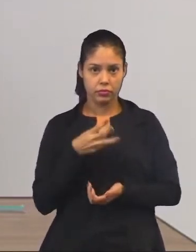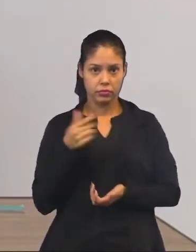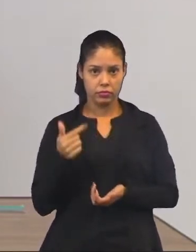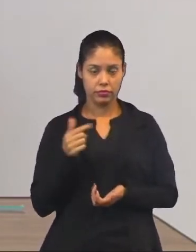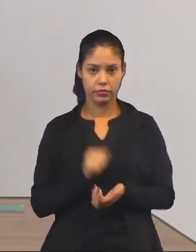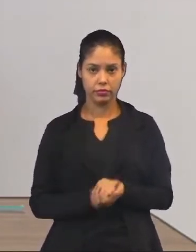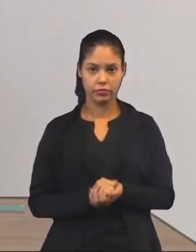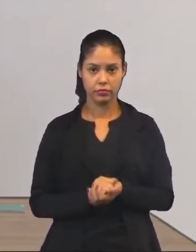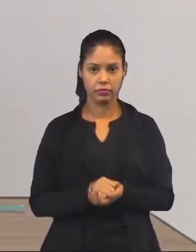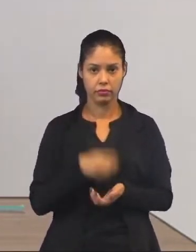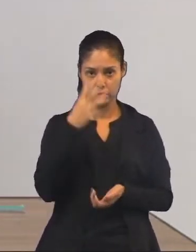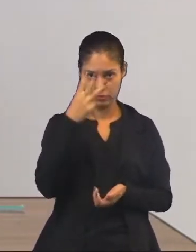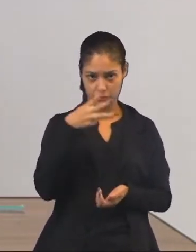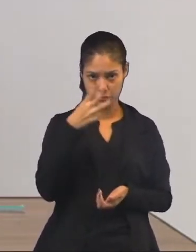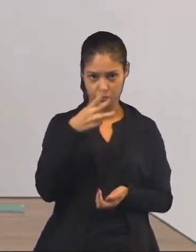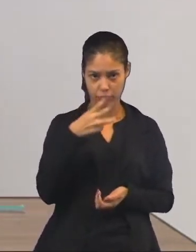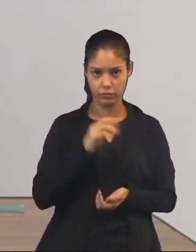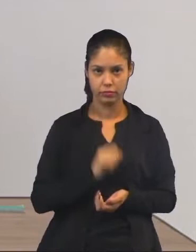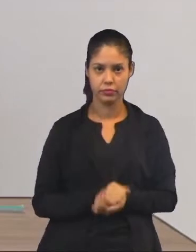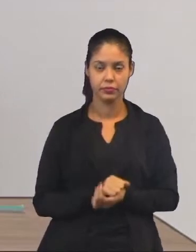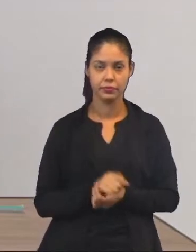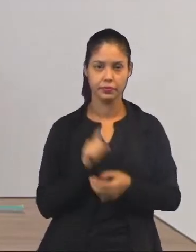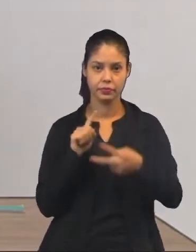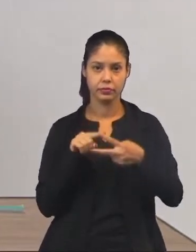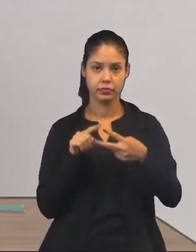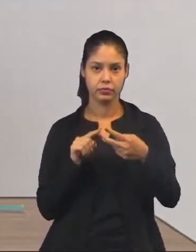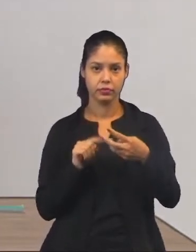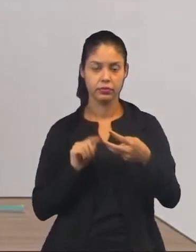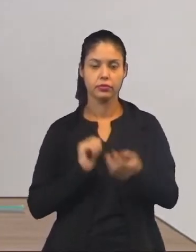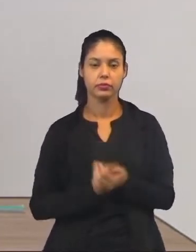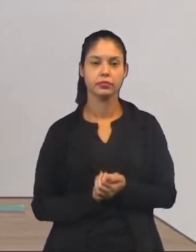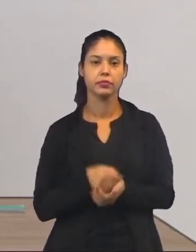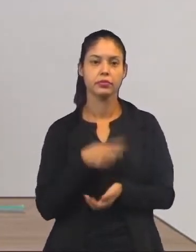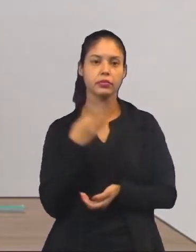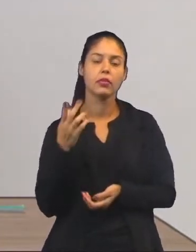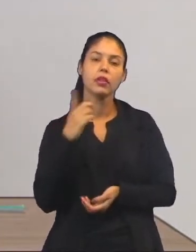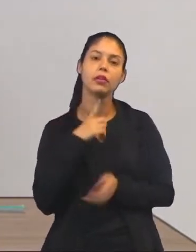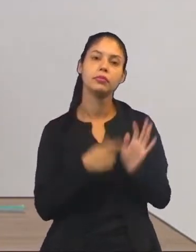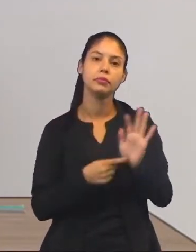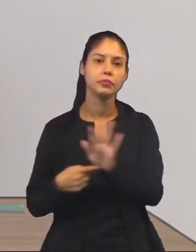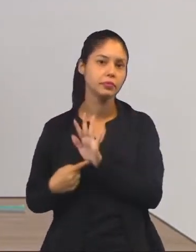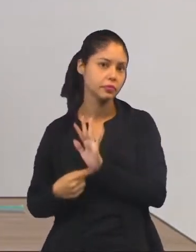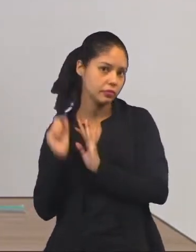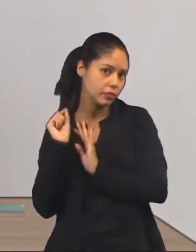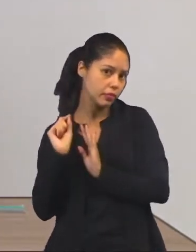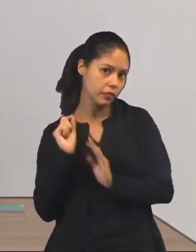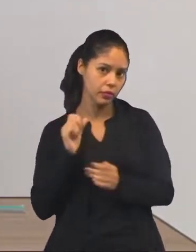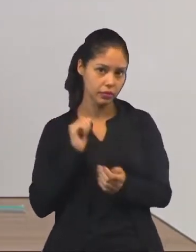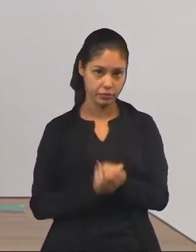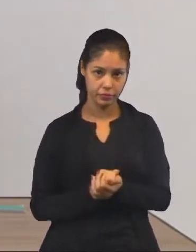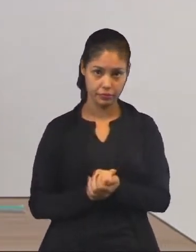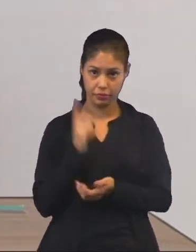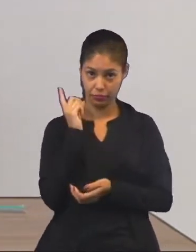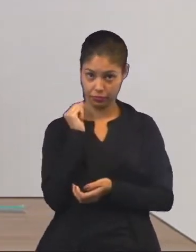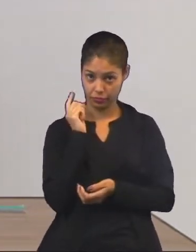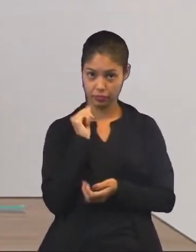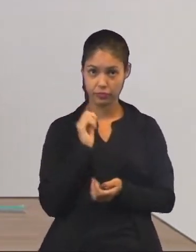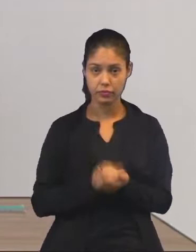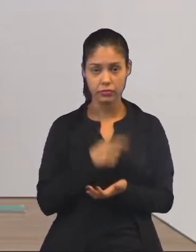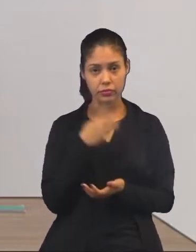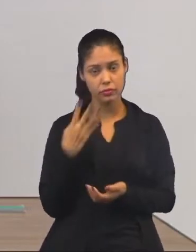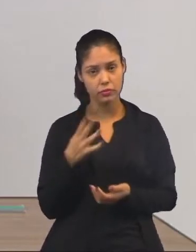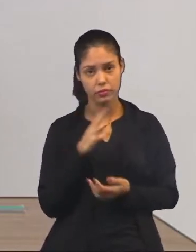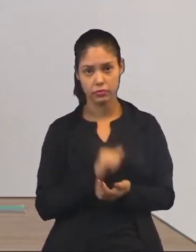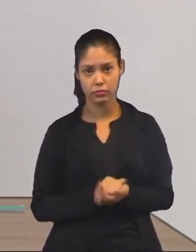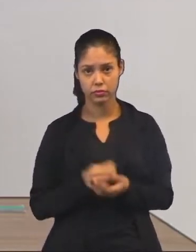32. Nós temos 3 dezenas, não é mesmo? Certo. E essa quantidade representa o quê? A quantidade de lápis que ela tem ou a quantidade